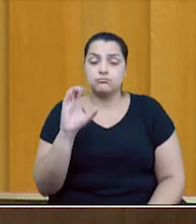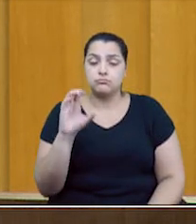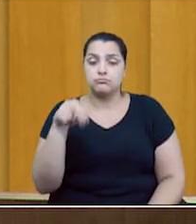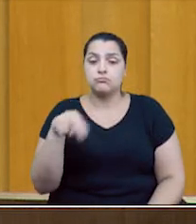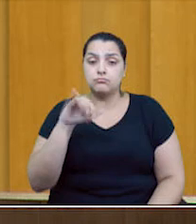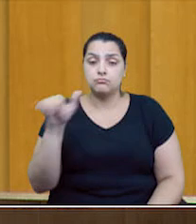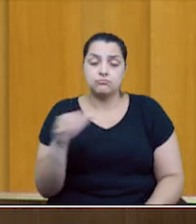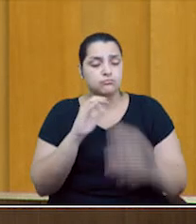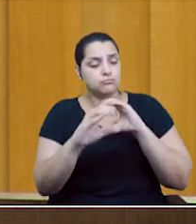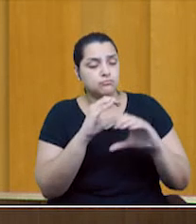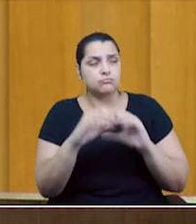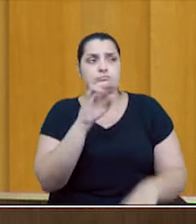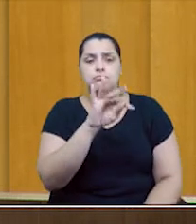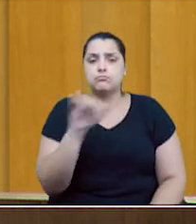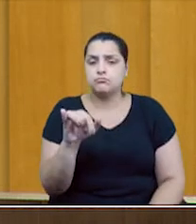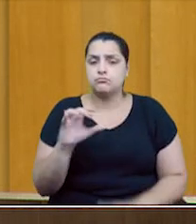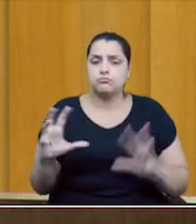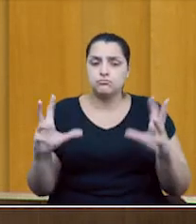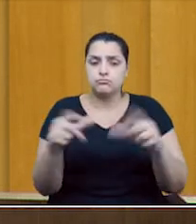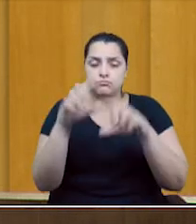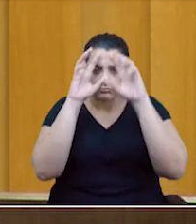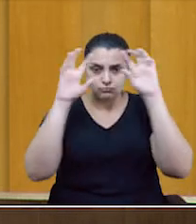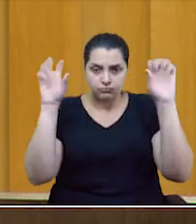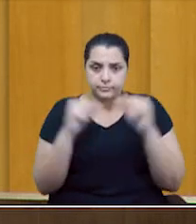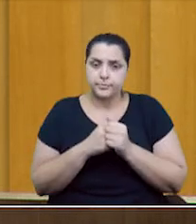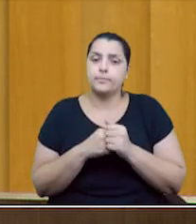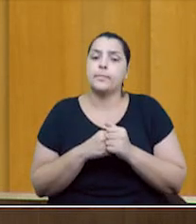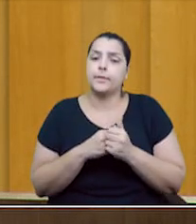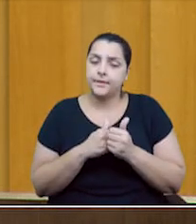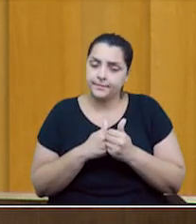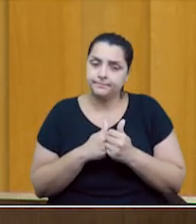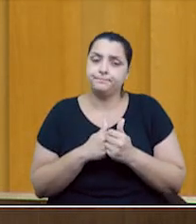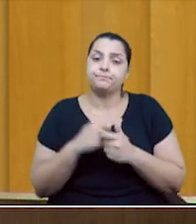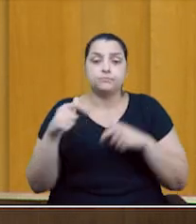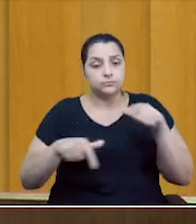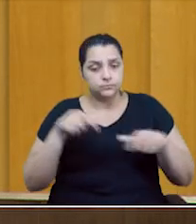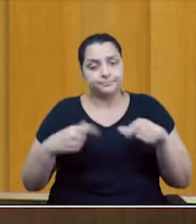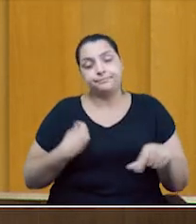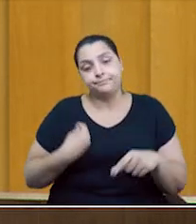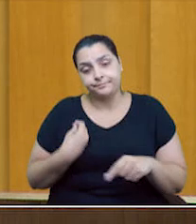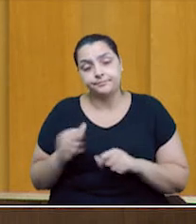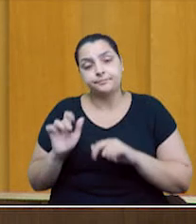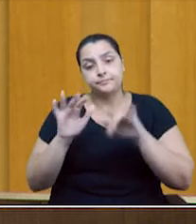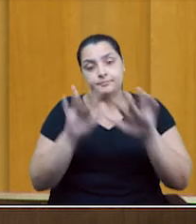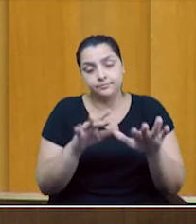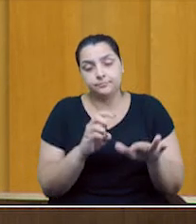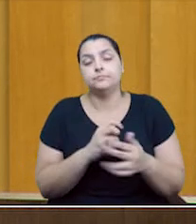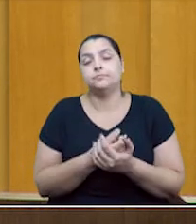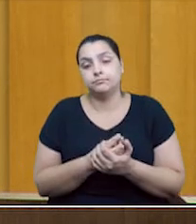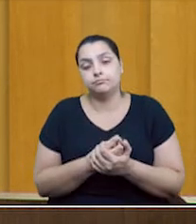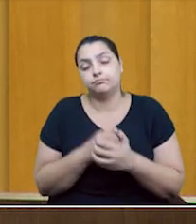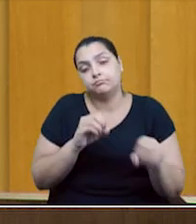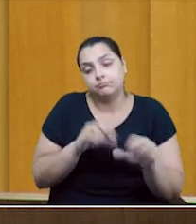TI de todos os tribunais do país. Obviamente, os tribunais de trabalho estavam lá mais para dar a aula do que para